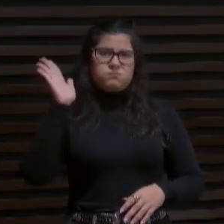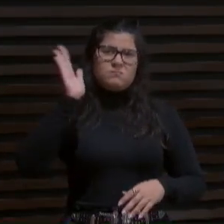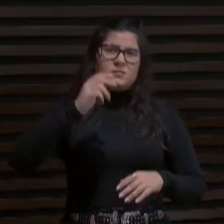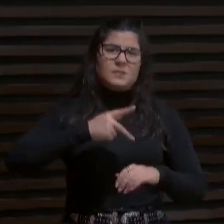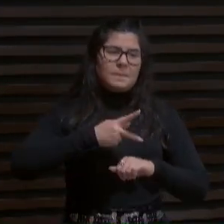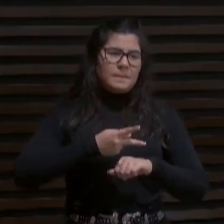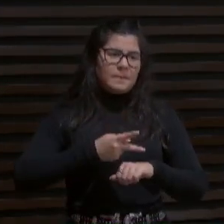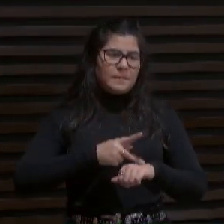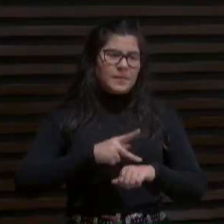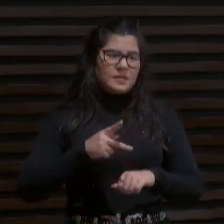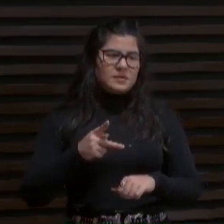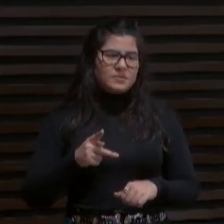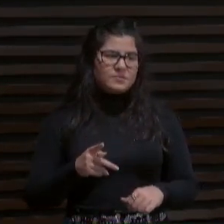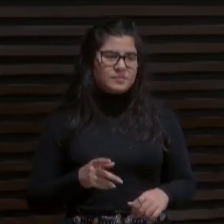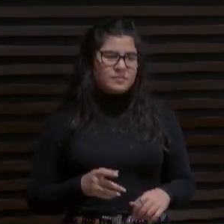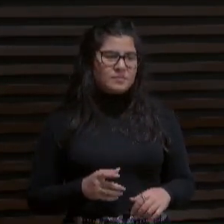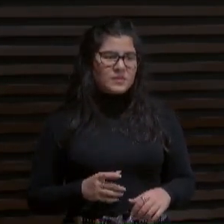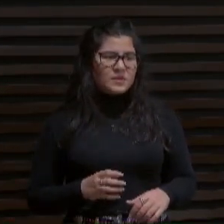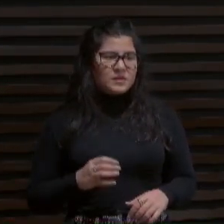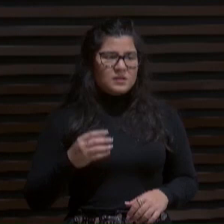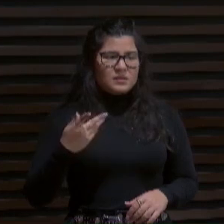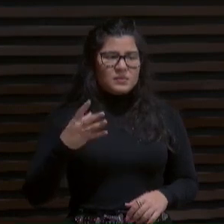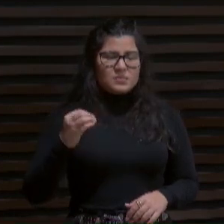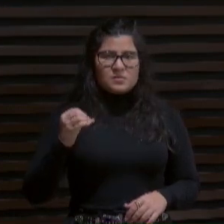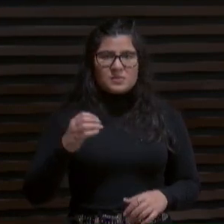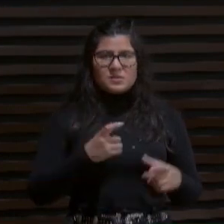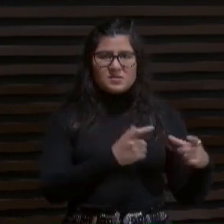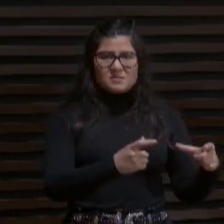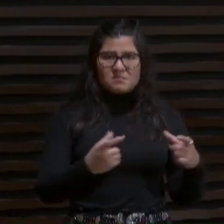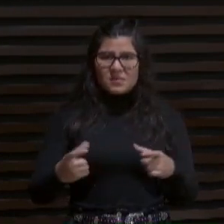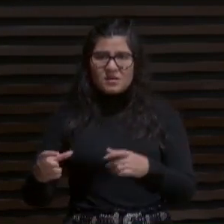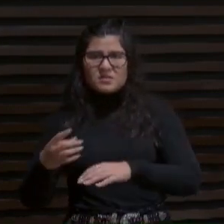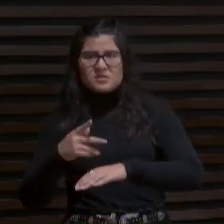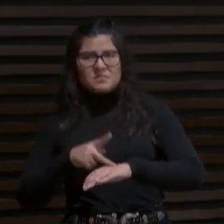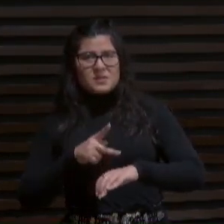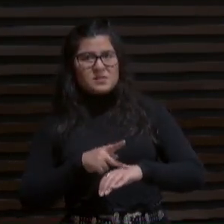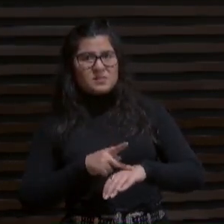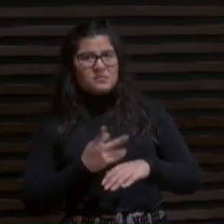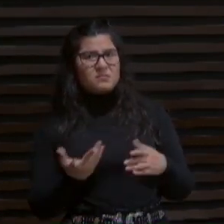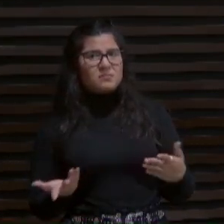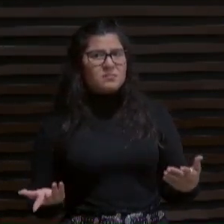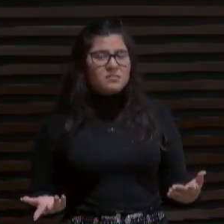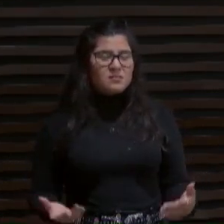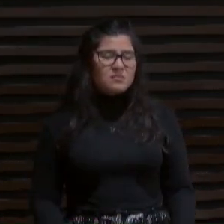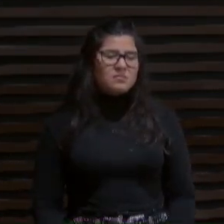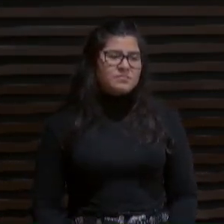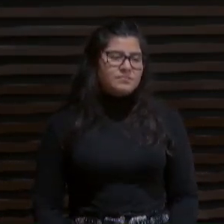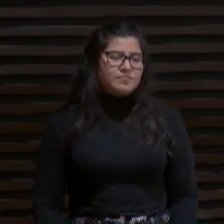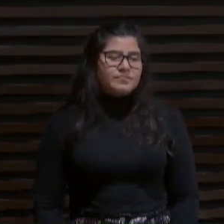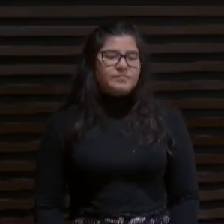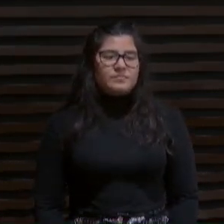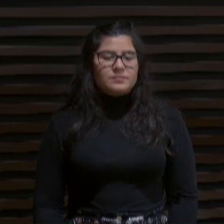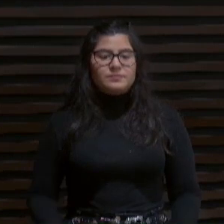prata. Enfim, Abraão sabe, com certeza, que Efron está tirando vantagem da necessidade